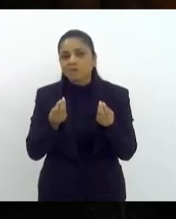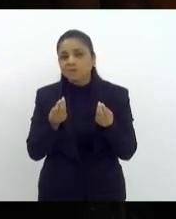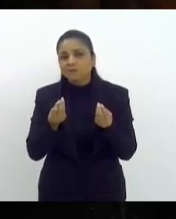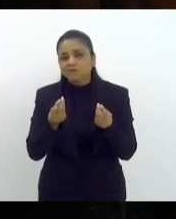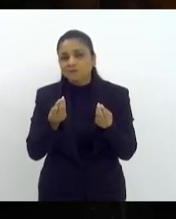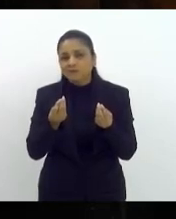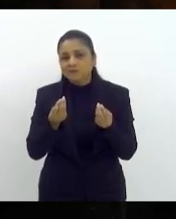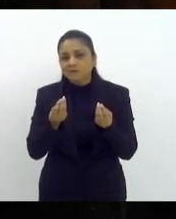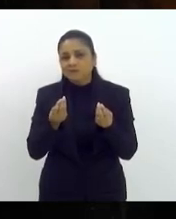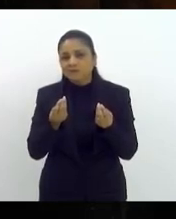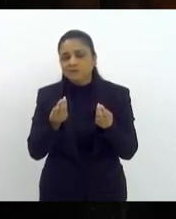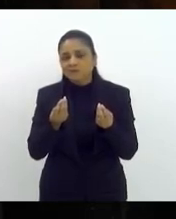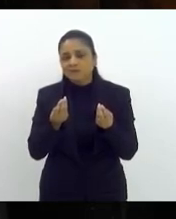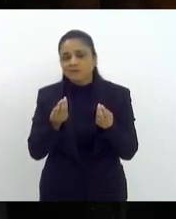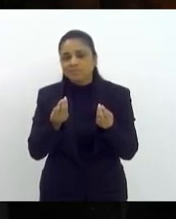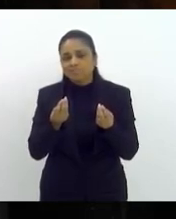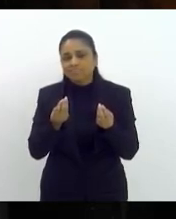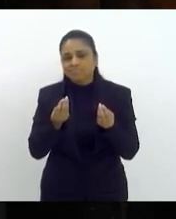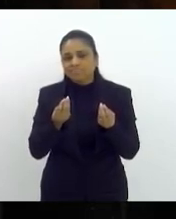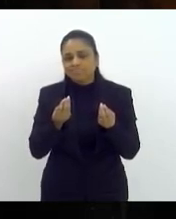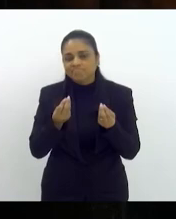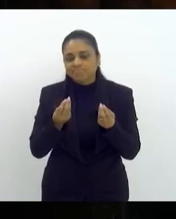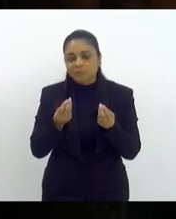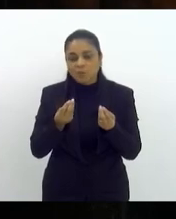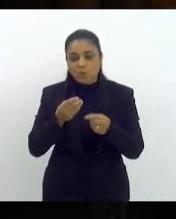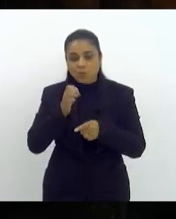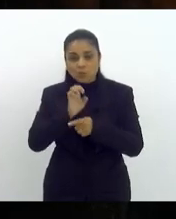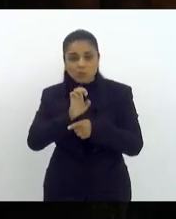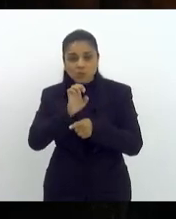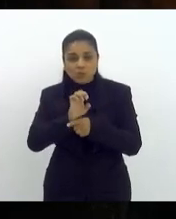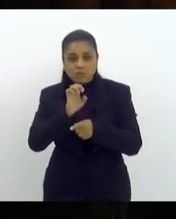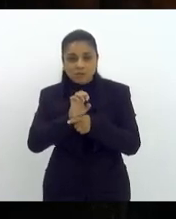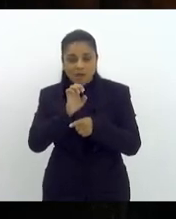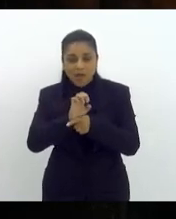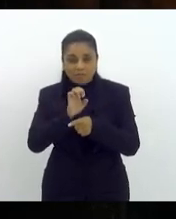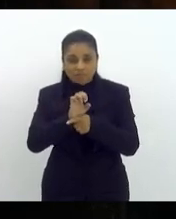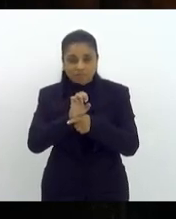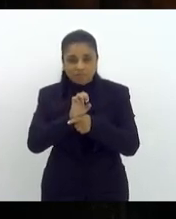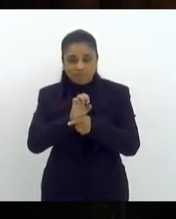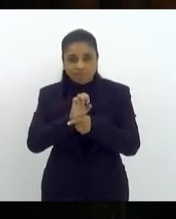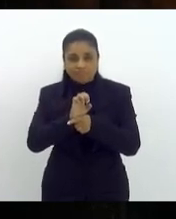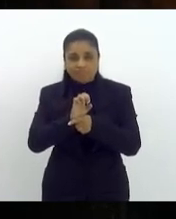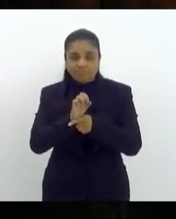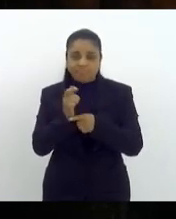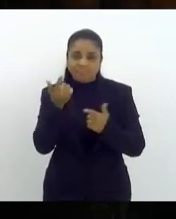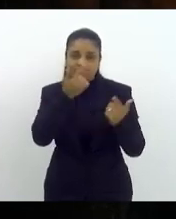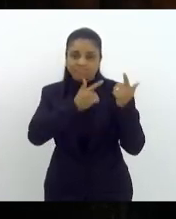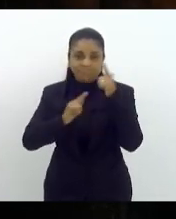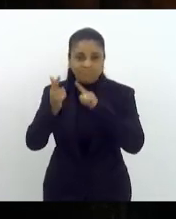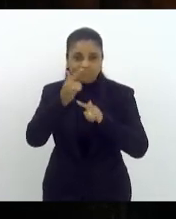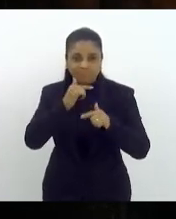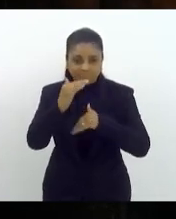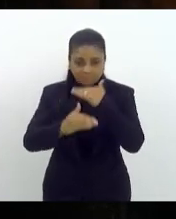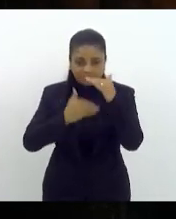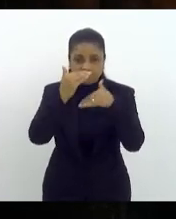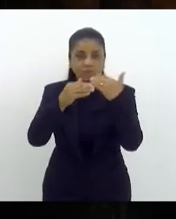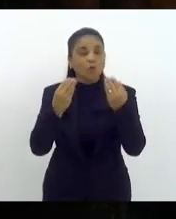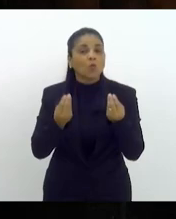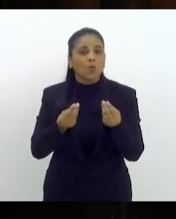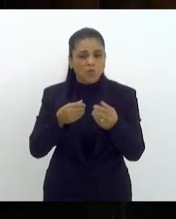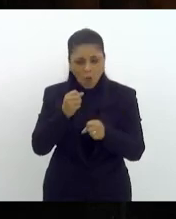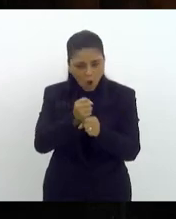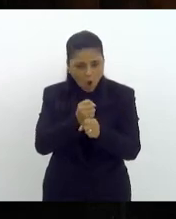desse havia um talento que o estado vem passando e não é questão desse governo não